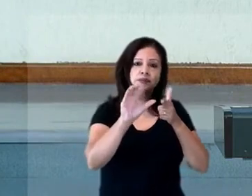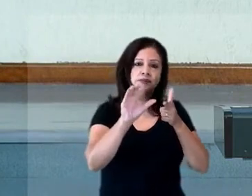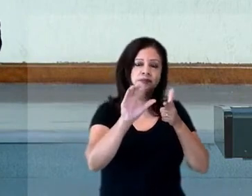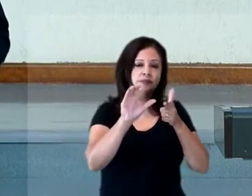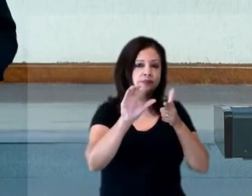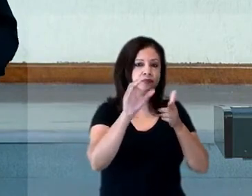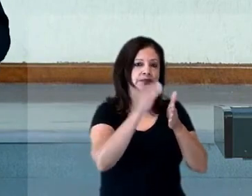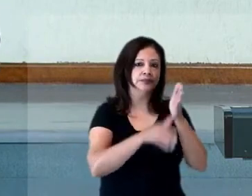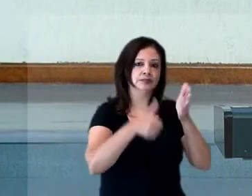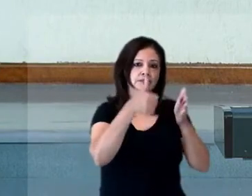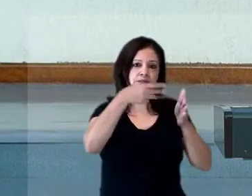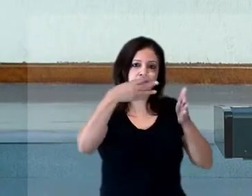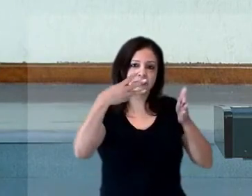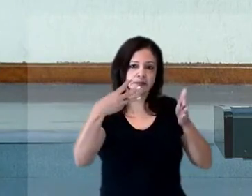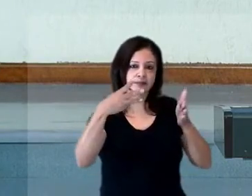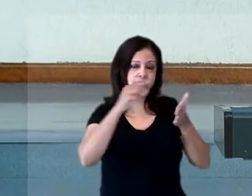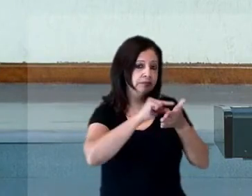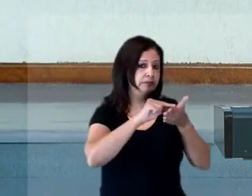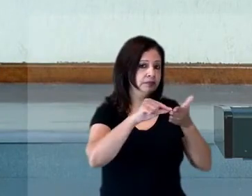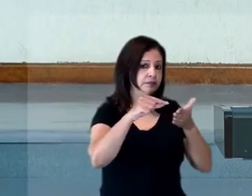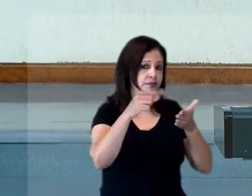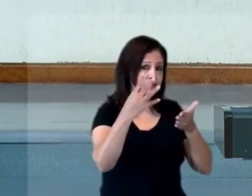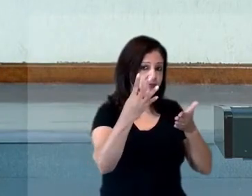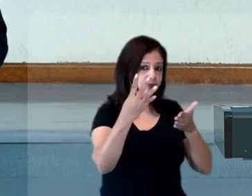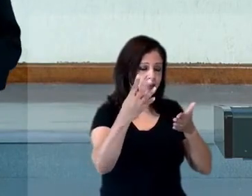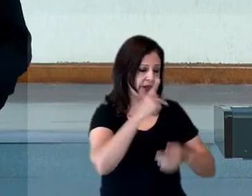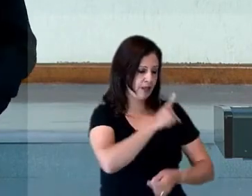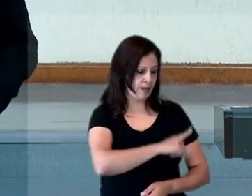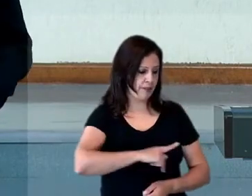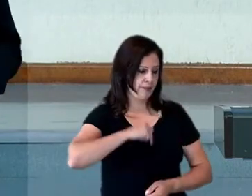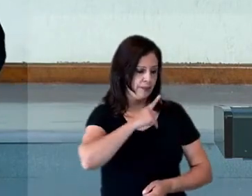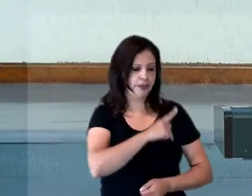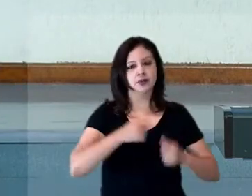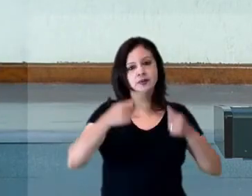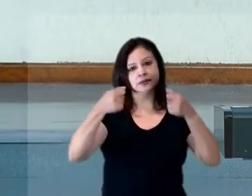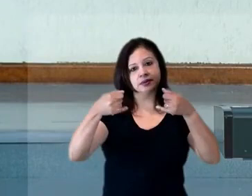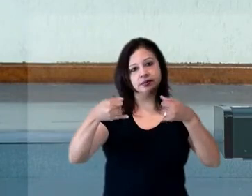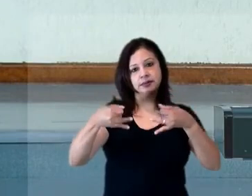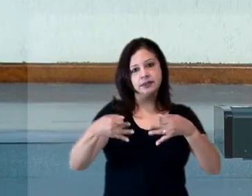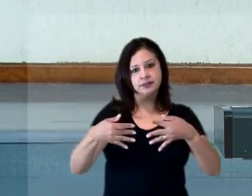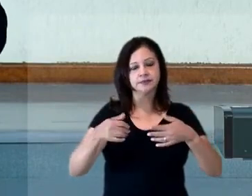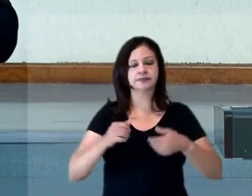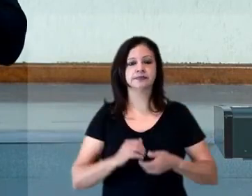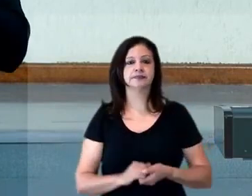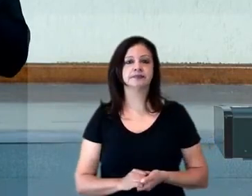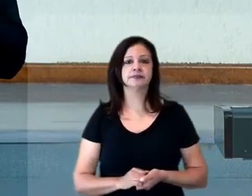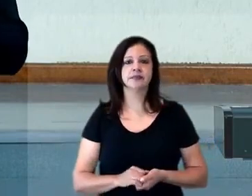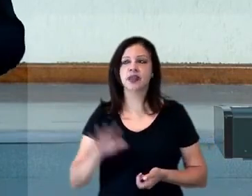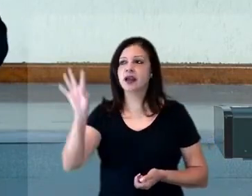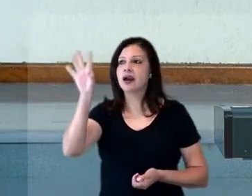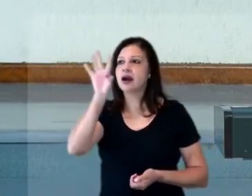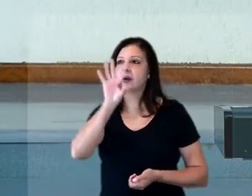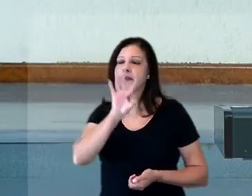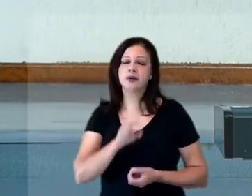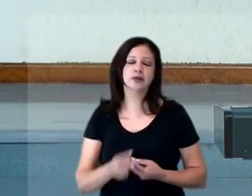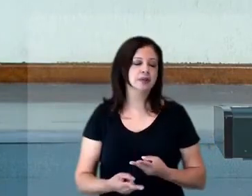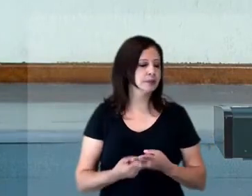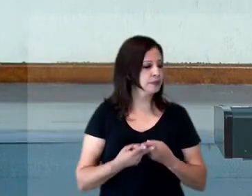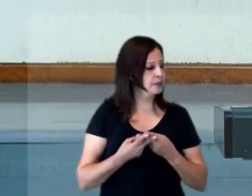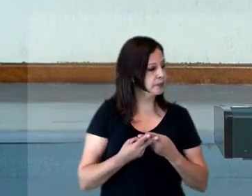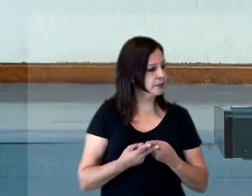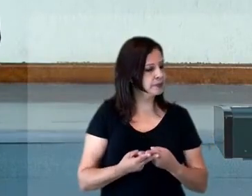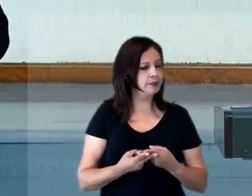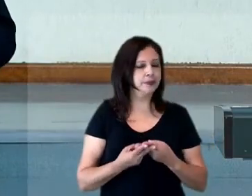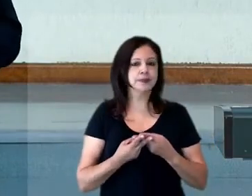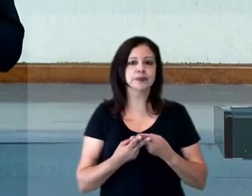4. Paulo fala um pouco para nós de como é este amor. Um amor paciente.